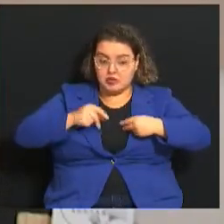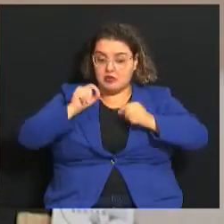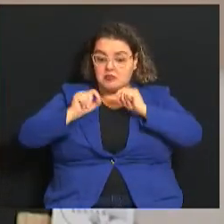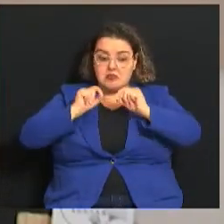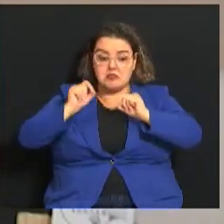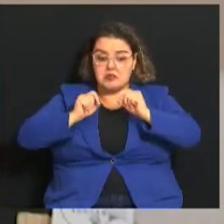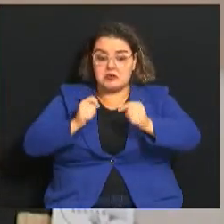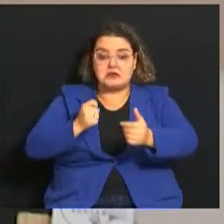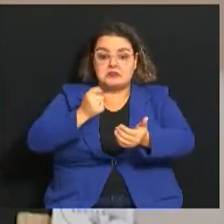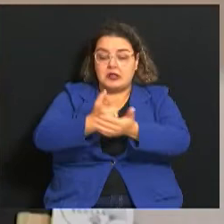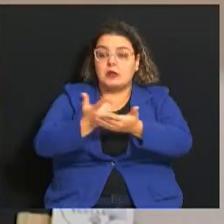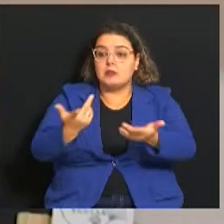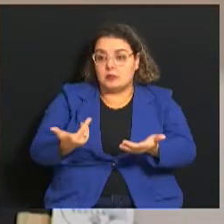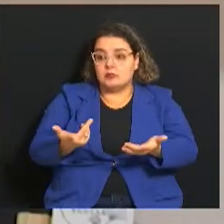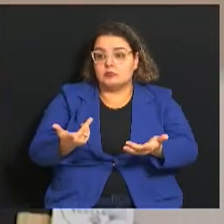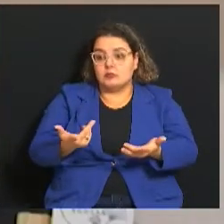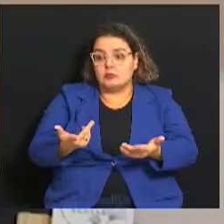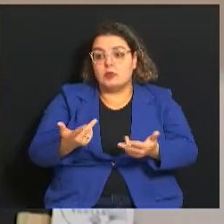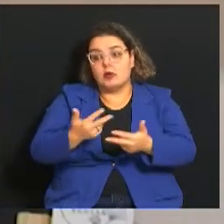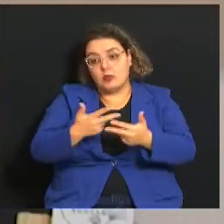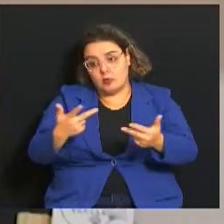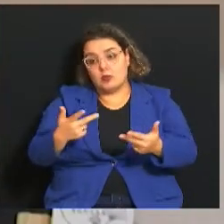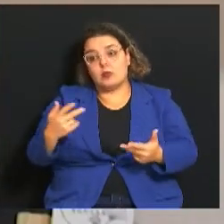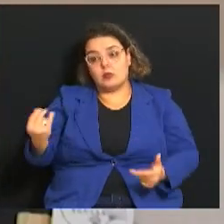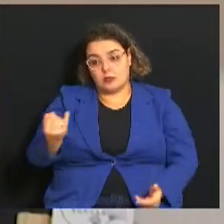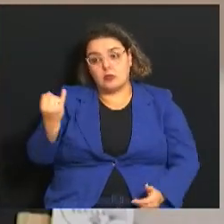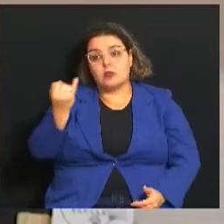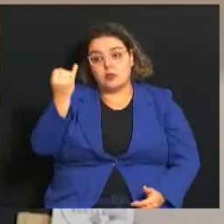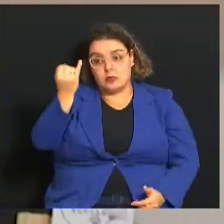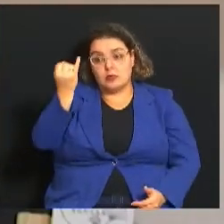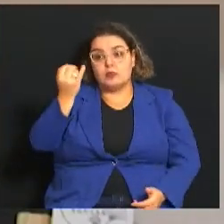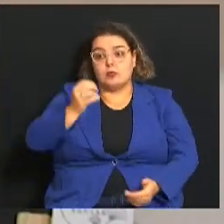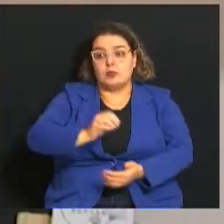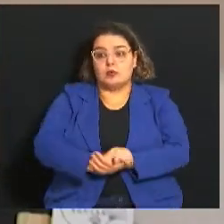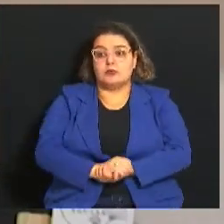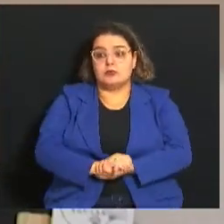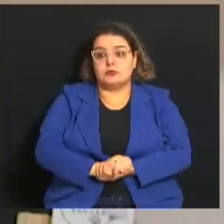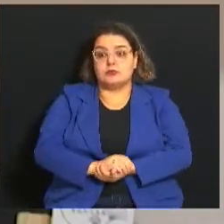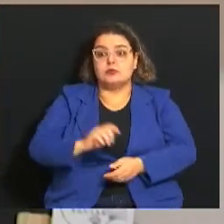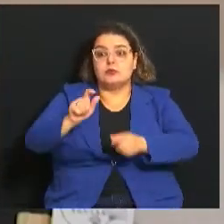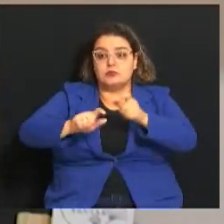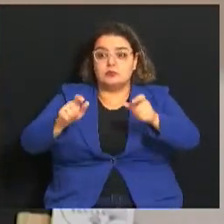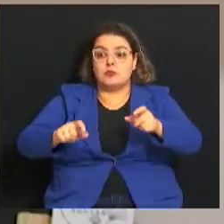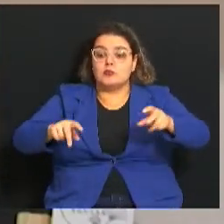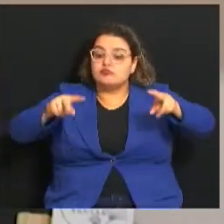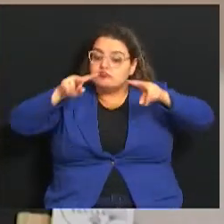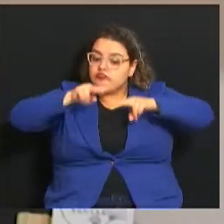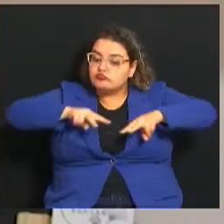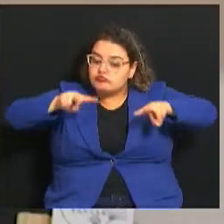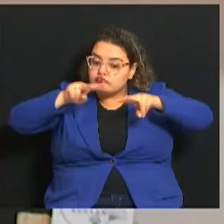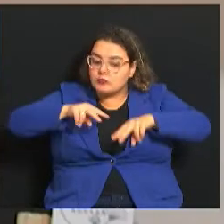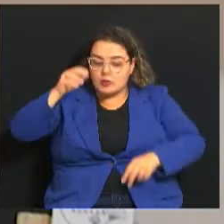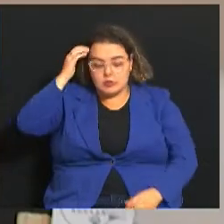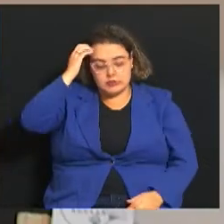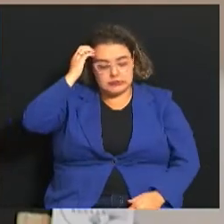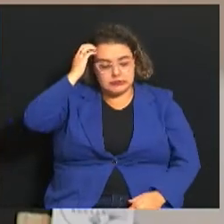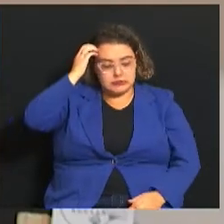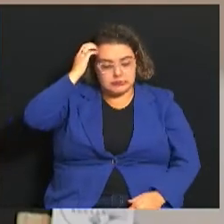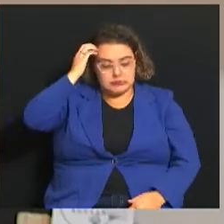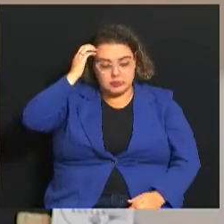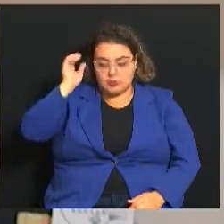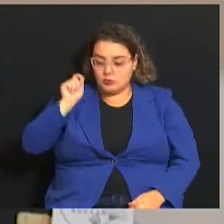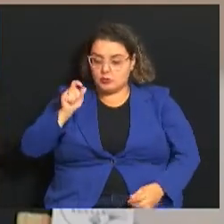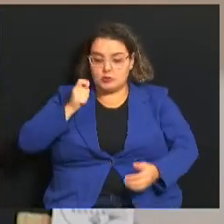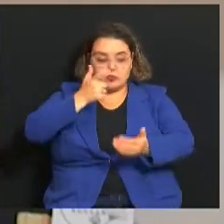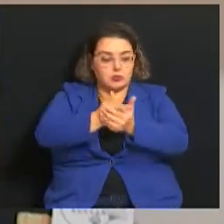isso foi algo também muito importante. As pessoas começaram a rever seu consumo. Então, depois da pandemia,